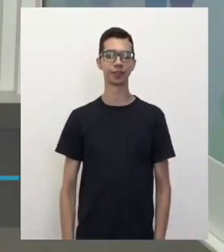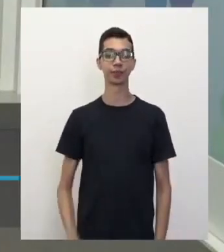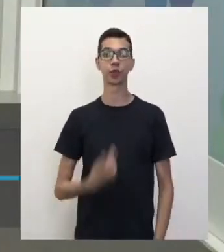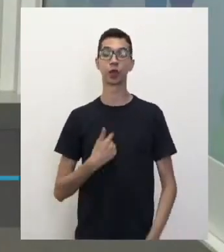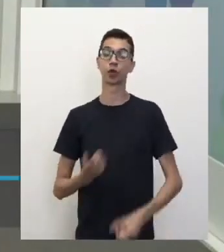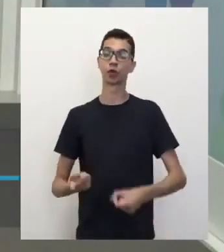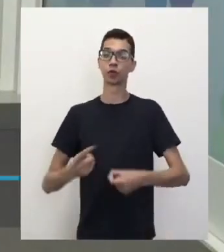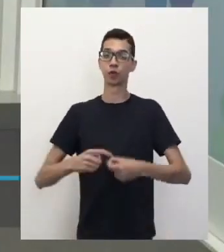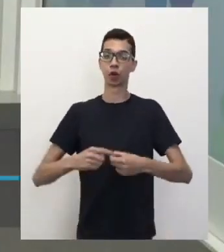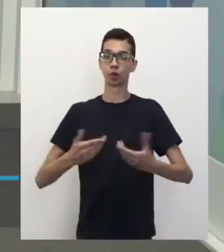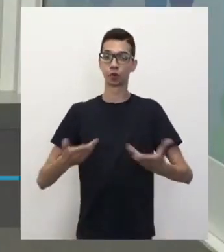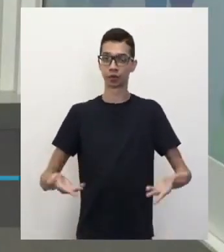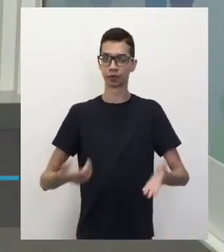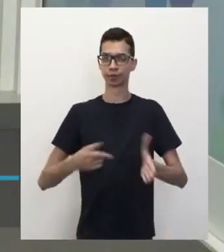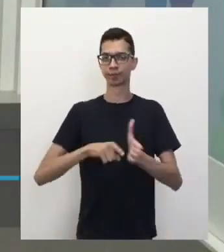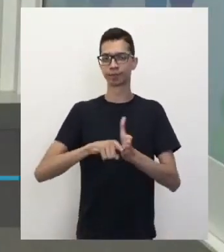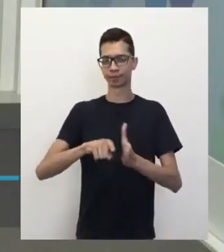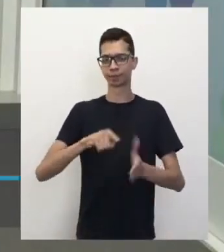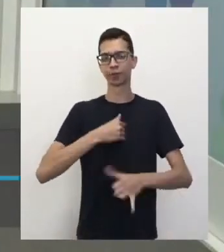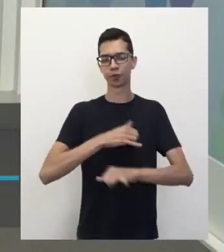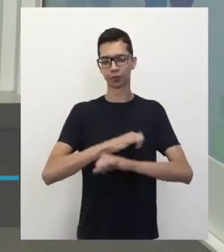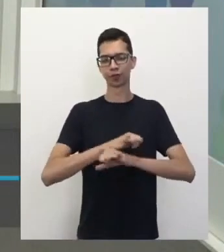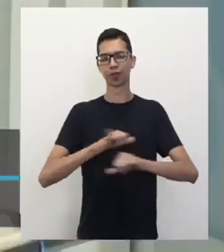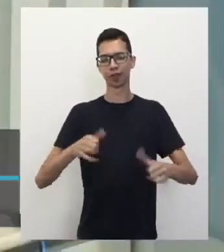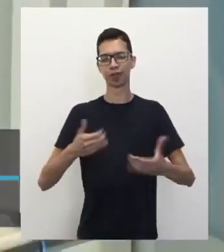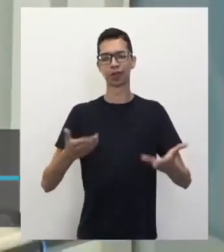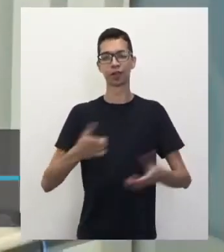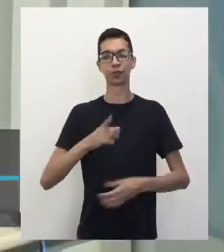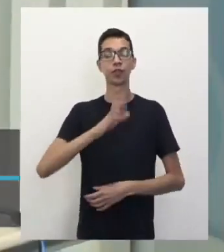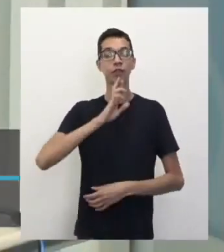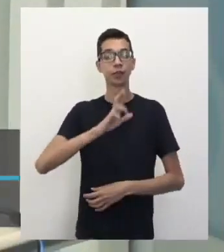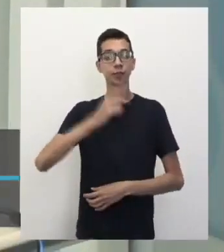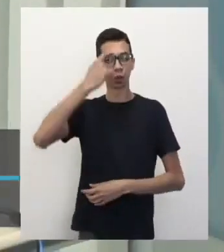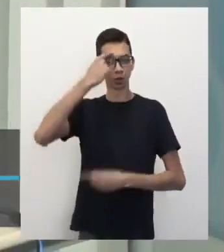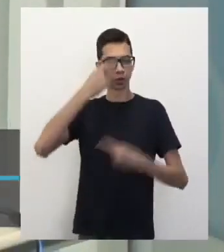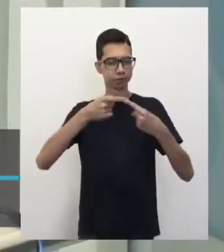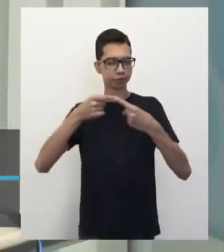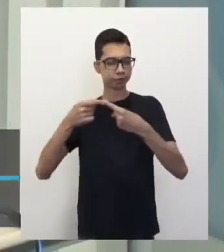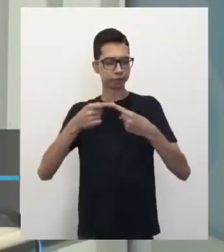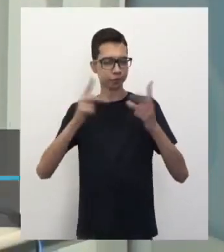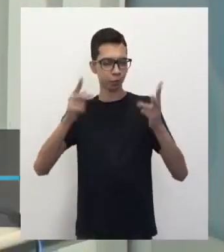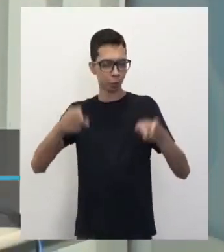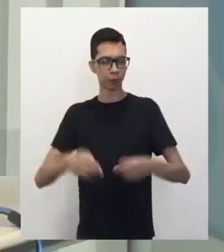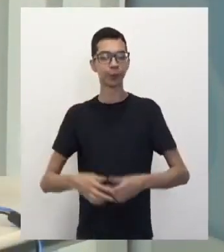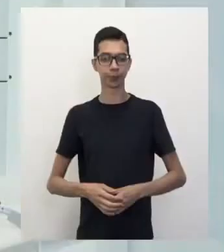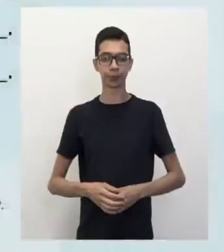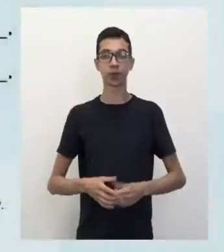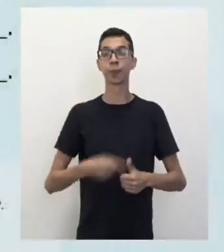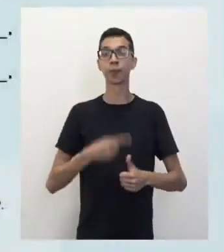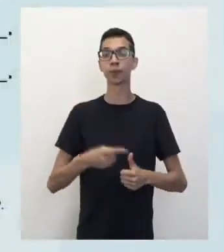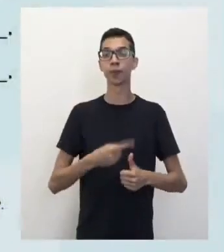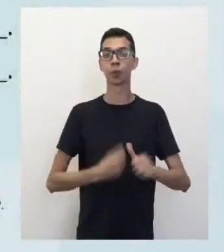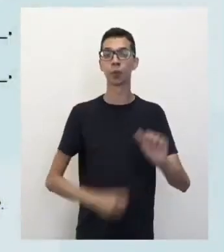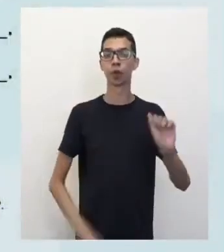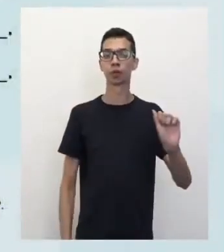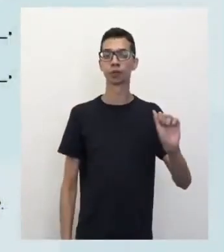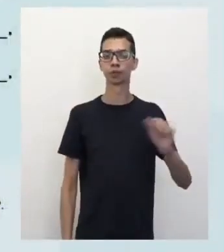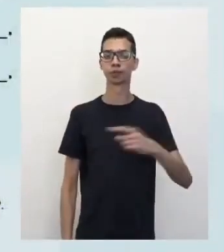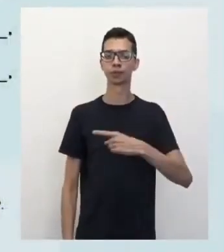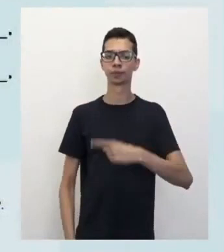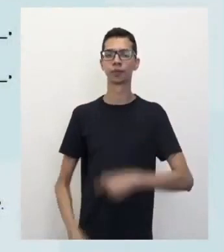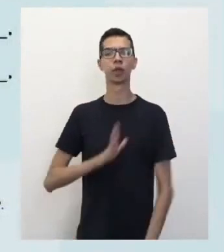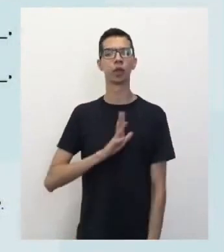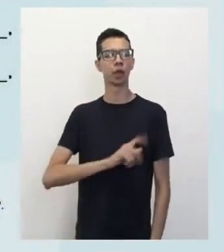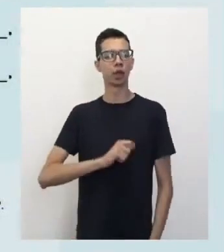questão e vou colocar lá a ideia que vocês colocaram de respostas. Então, vamos lá. Primeira, eles se amam